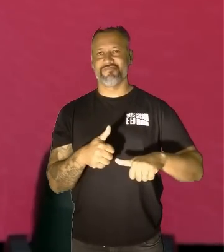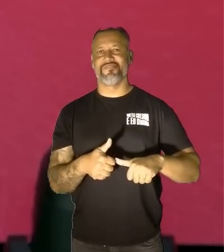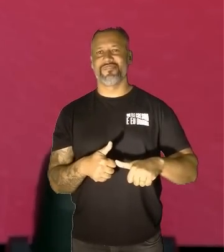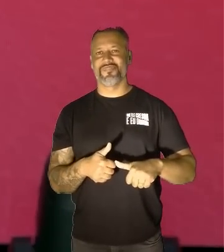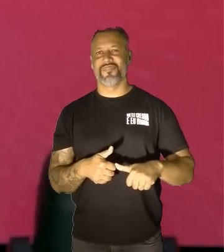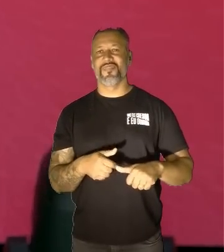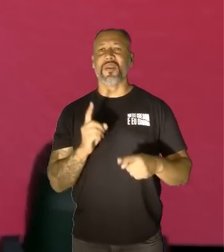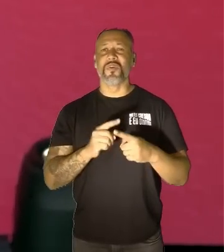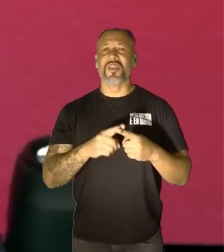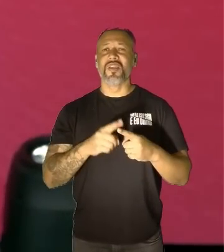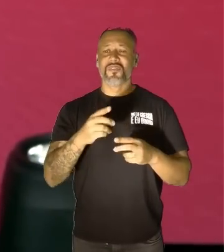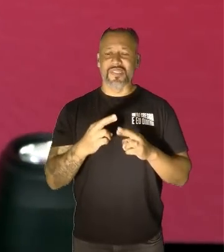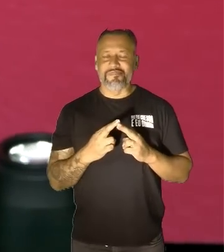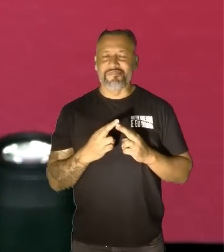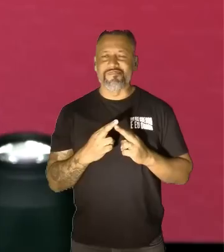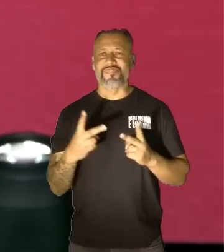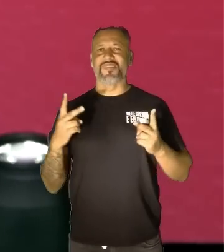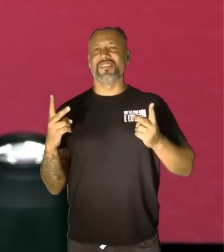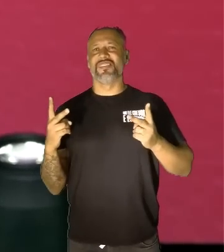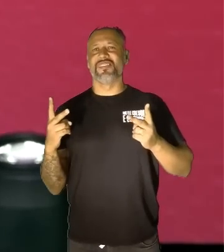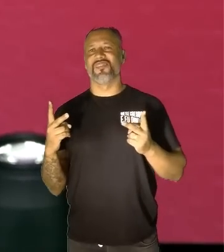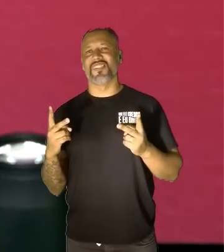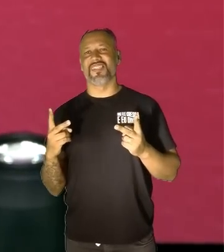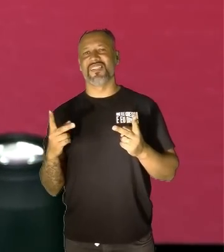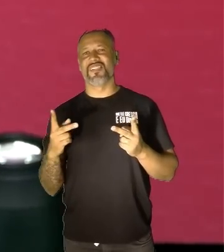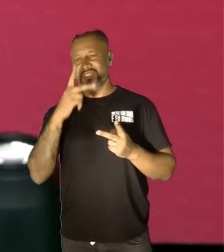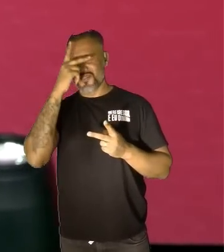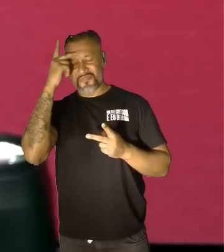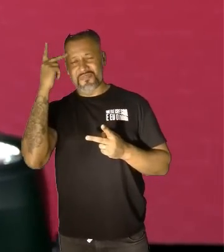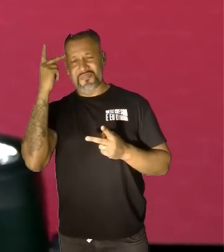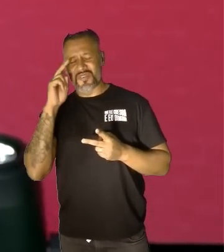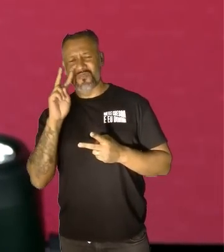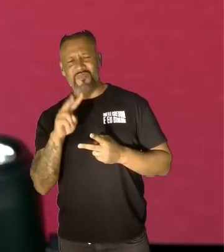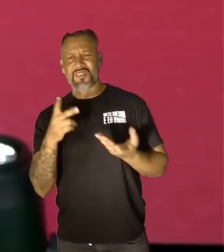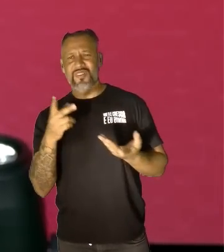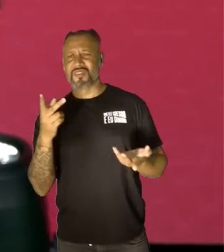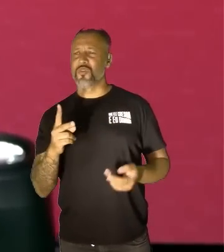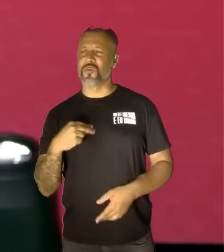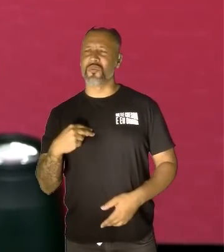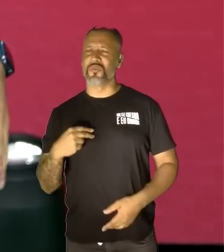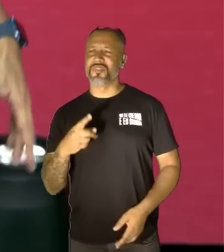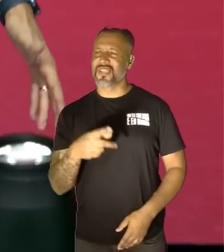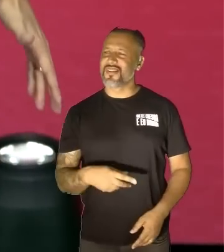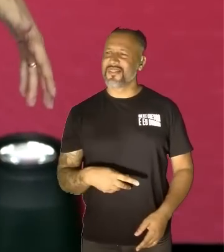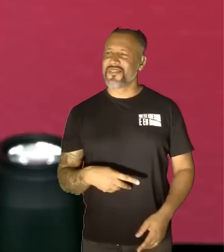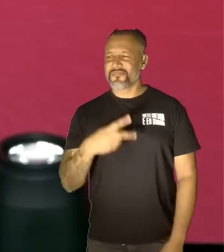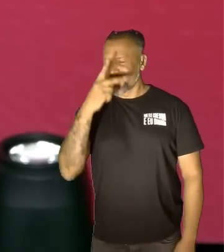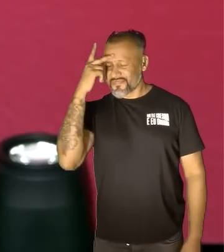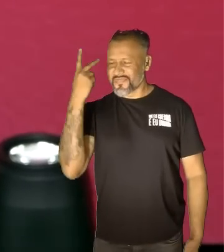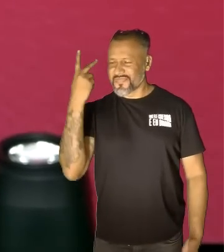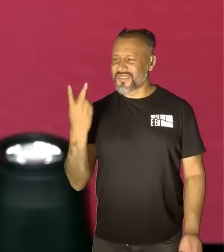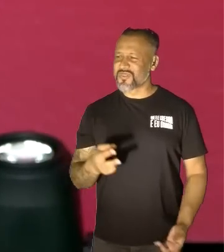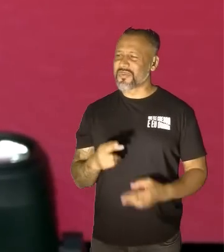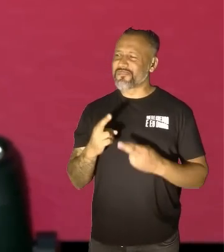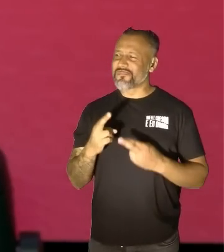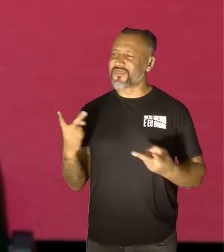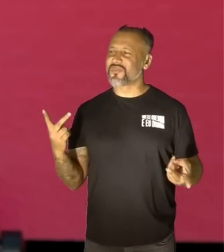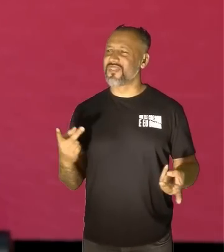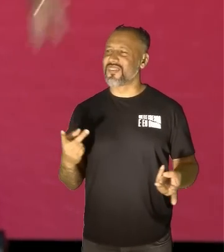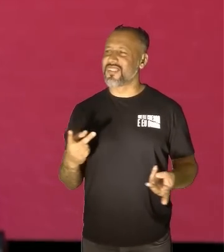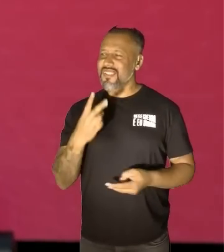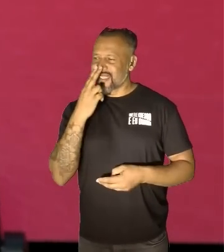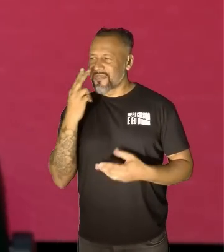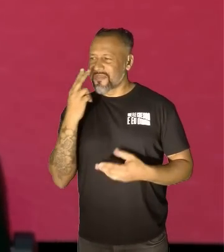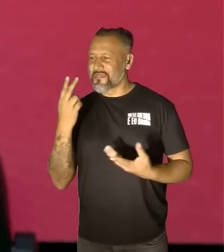veste diferente, não é à toa que as pessoas te chamam de exibido, porque você fala que tem problema, mas tua cara é de vencedor. Você fala que